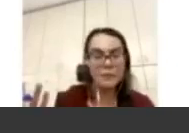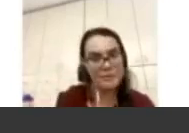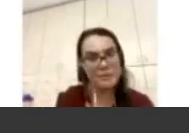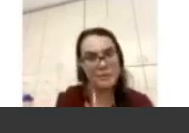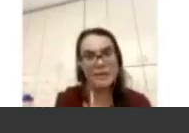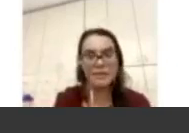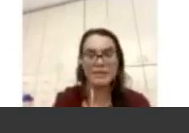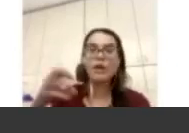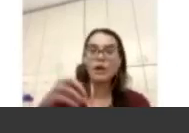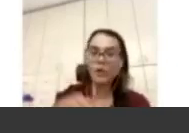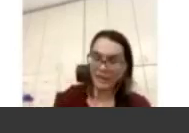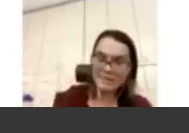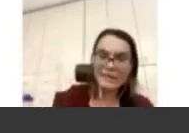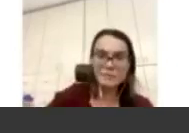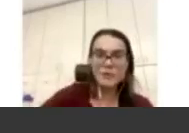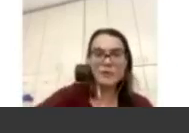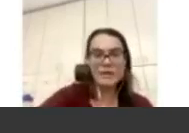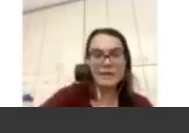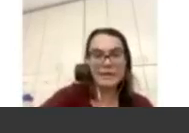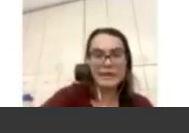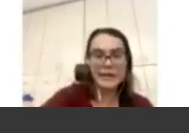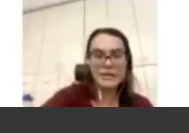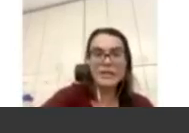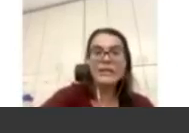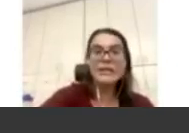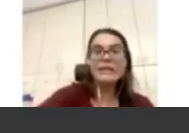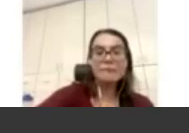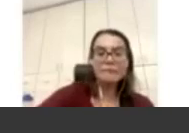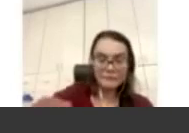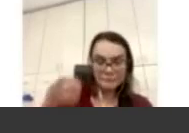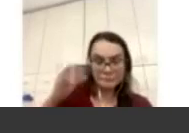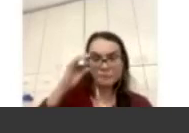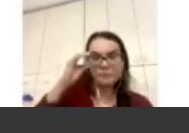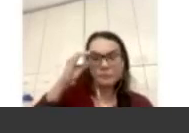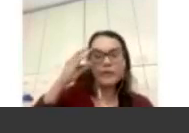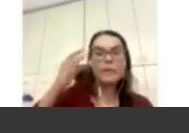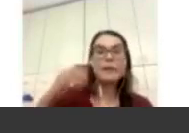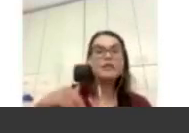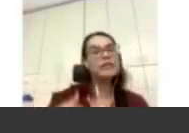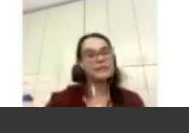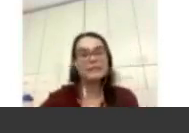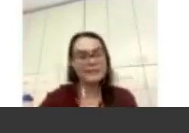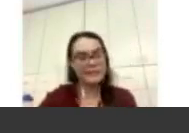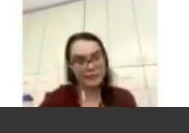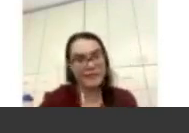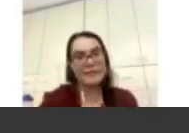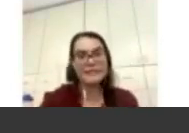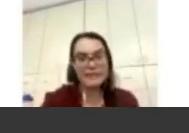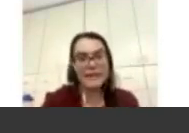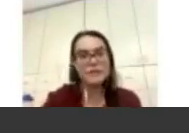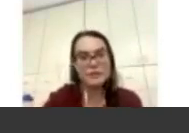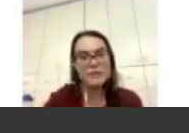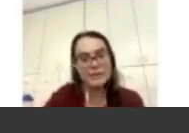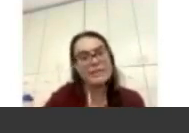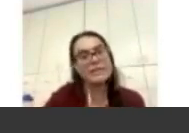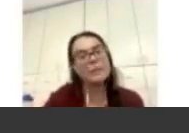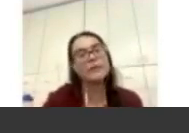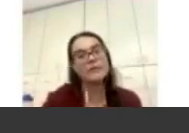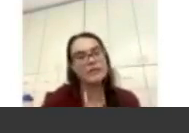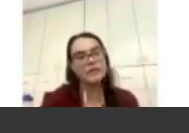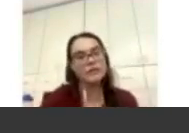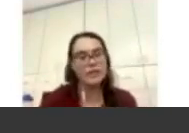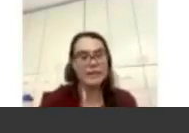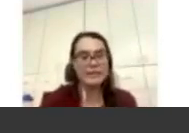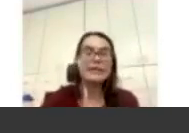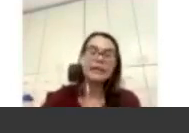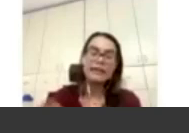2.000 recomendações práticas localizadas para a nossa realidade e mais de 510 condições clínicas que podem